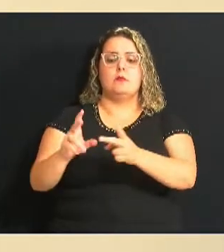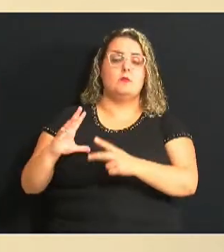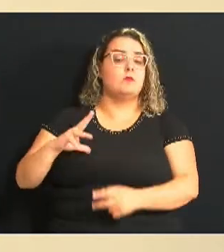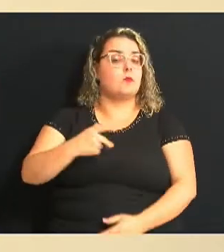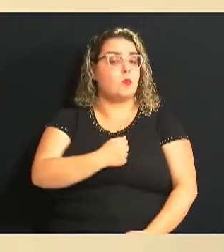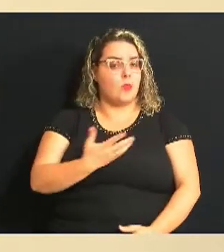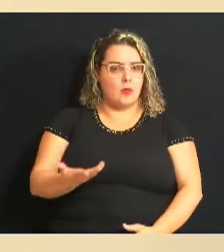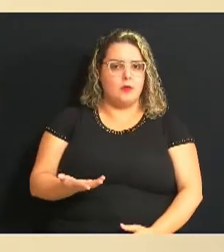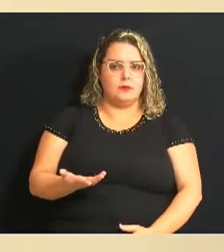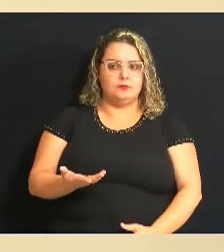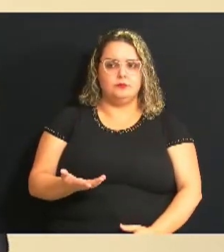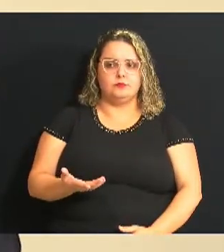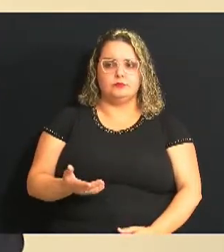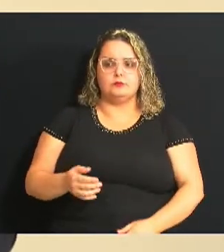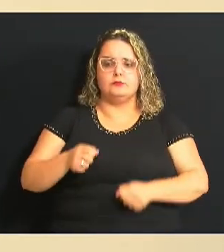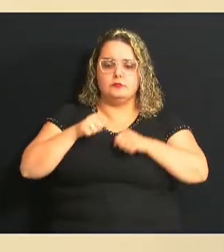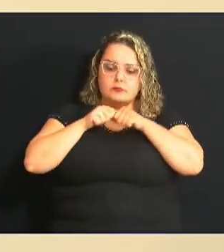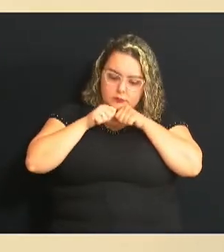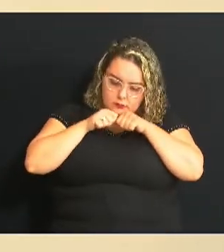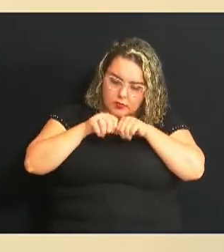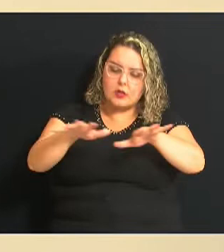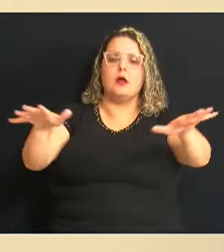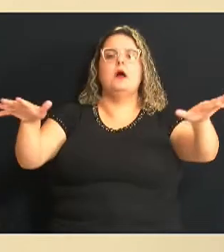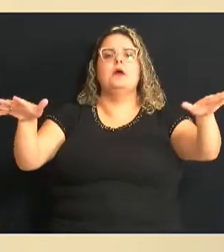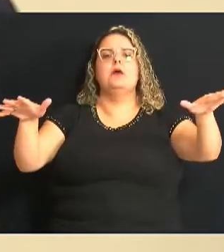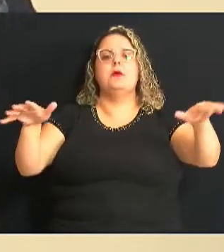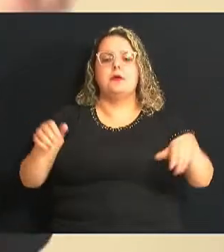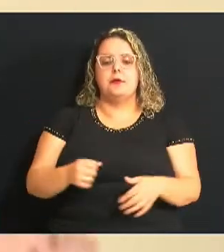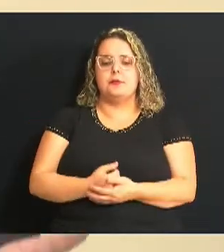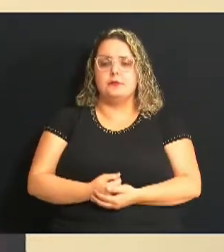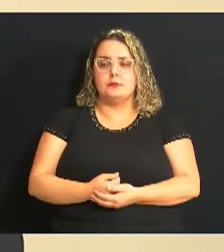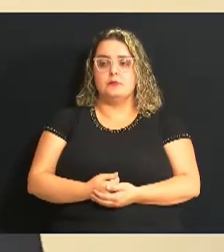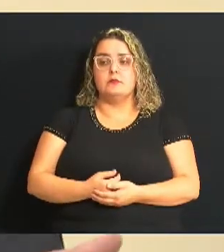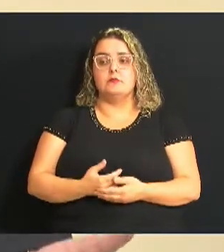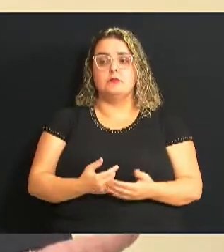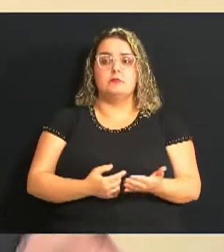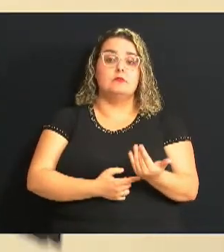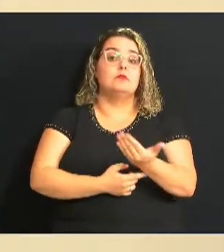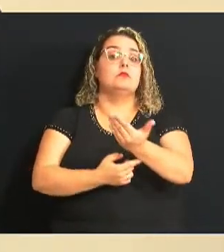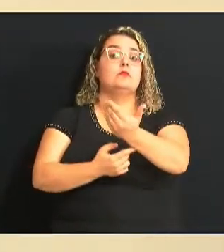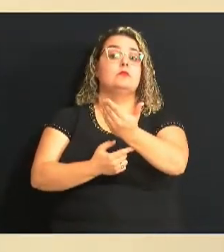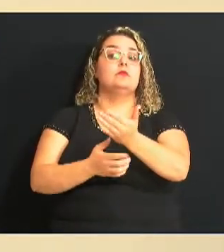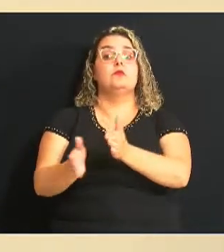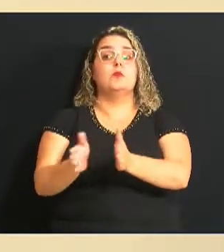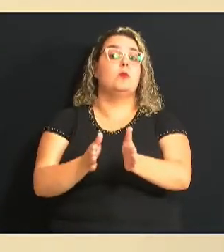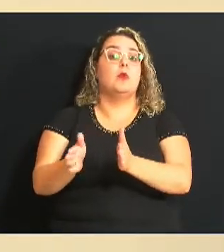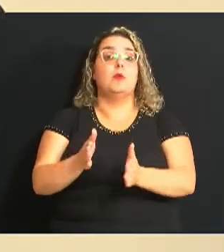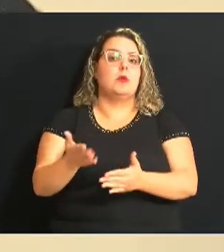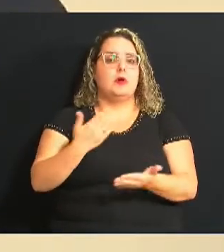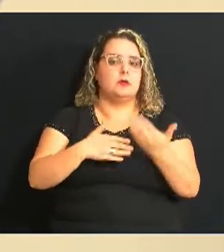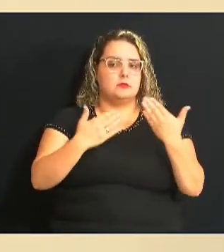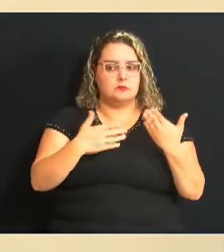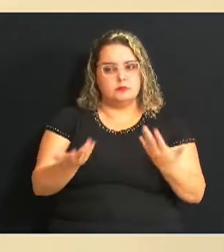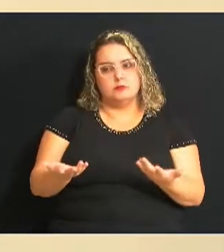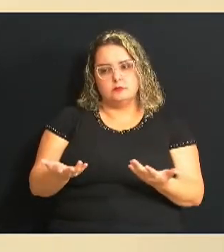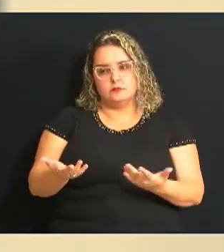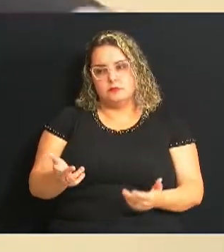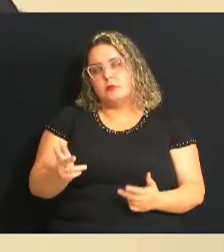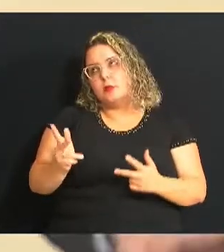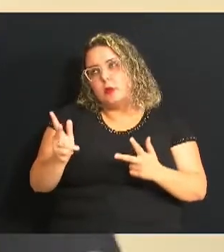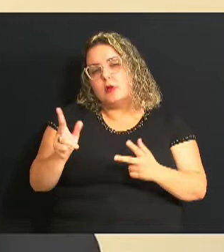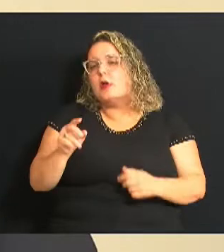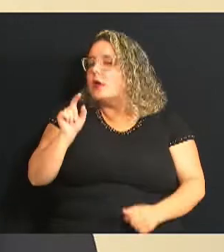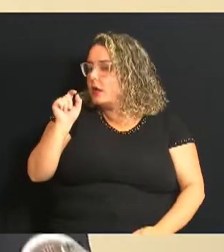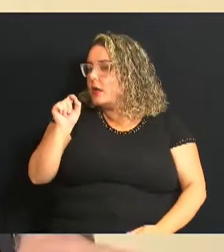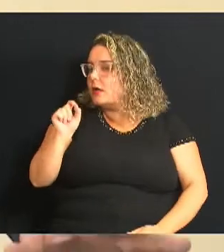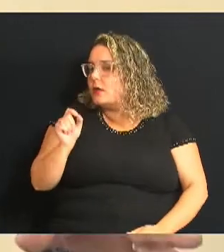foi difundida rapidamente por algo tecnológico. Eu diria que seria mais ou menos o que o WhatsApp faz